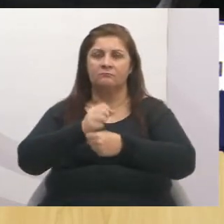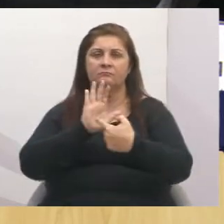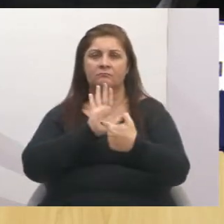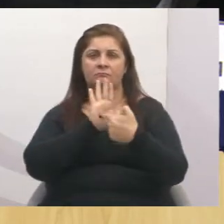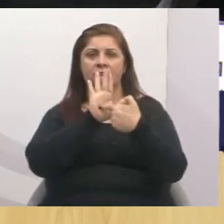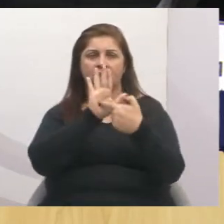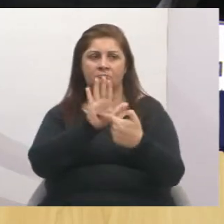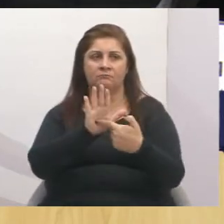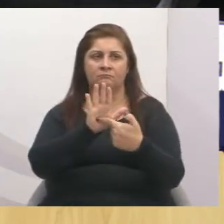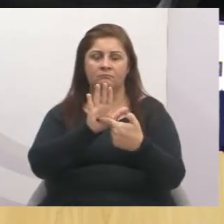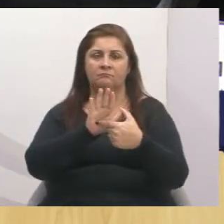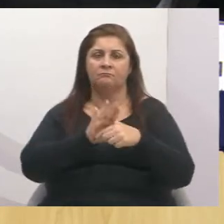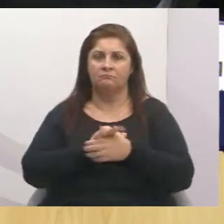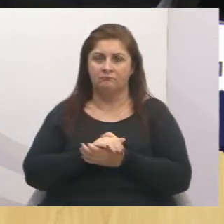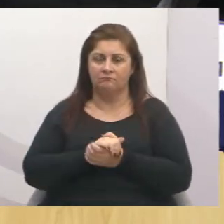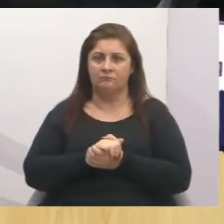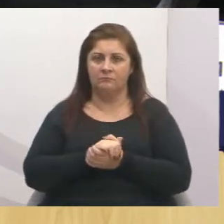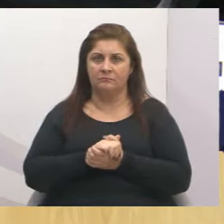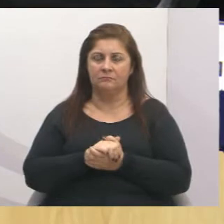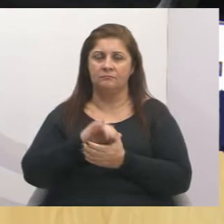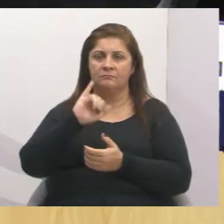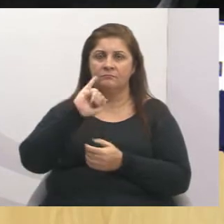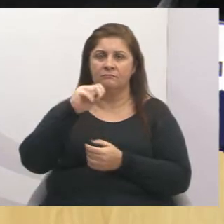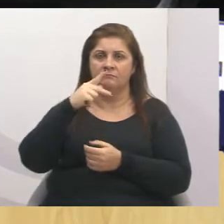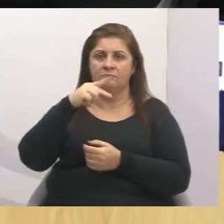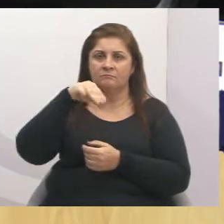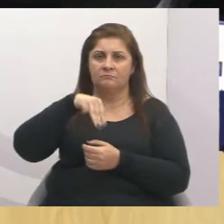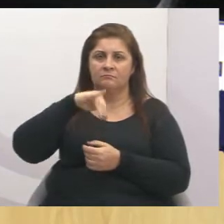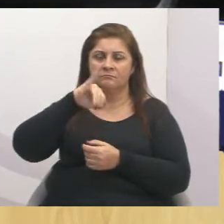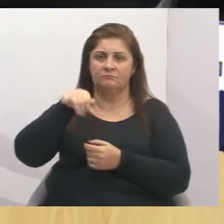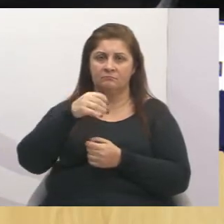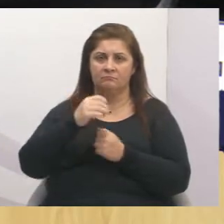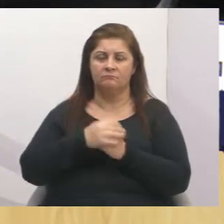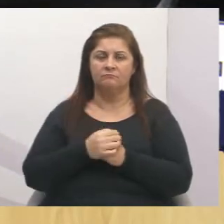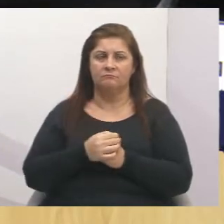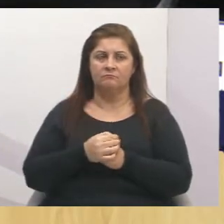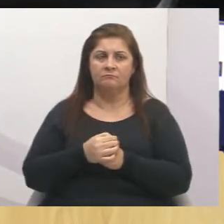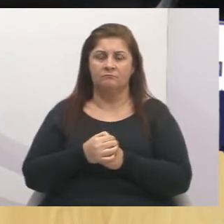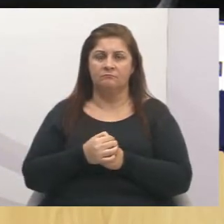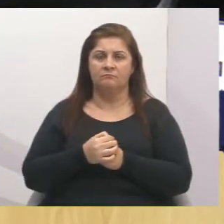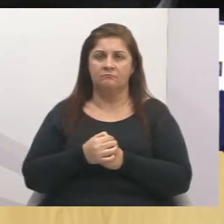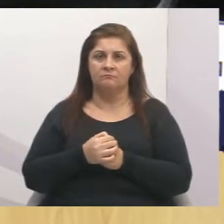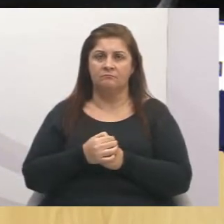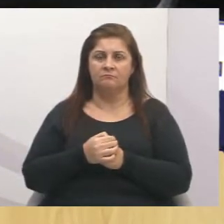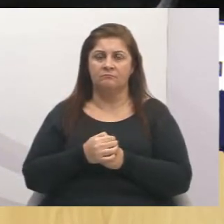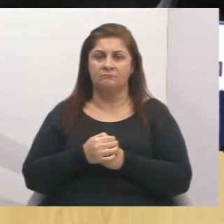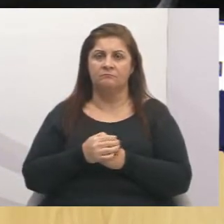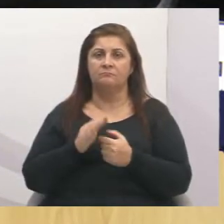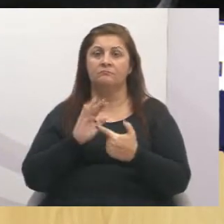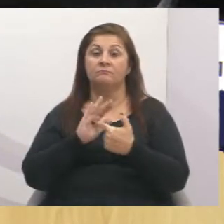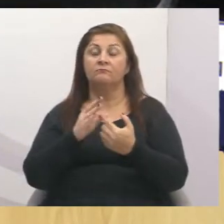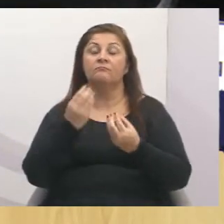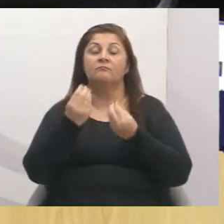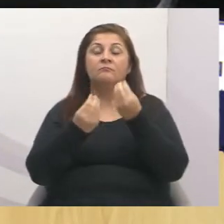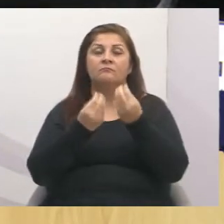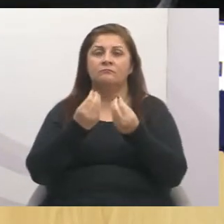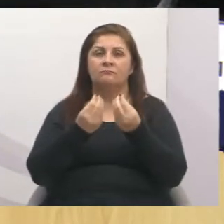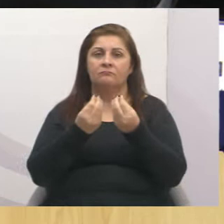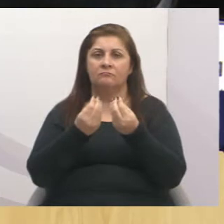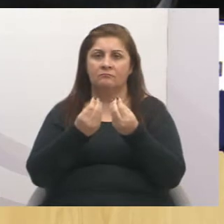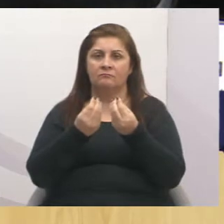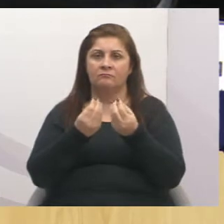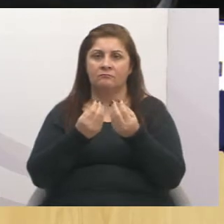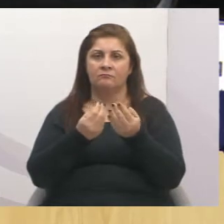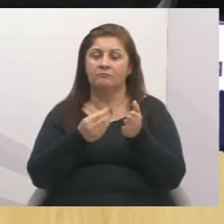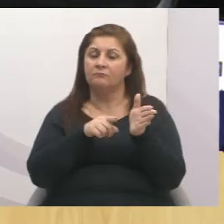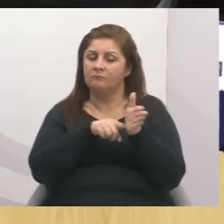apresentação do IPMJ, apresentando a sua condição, o